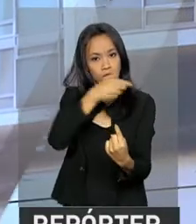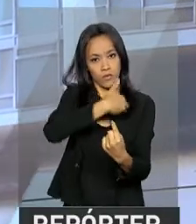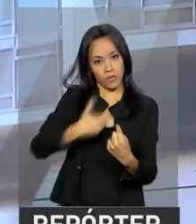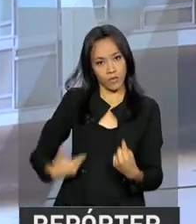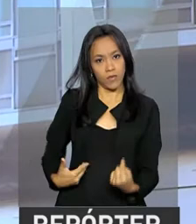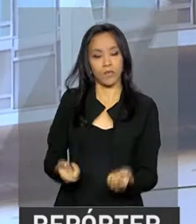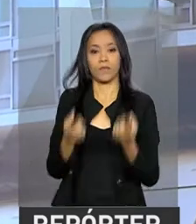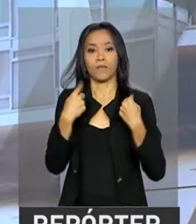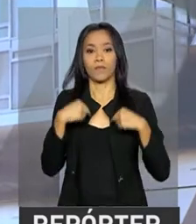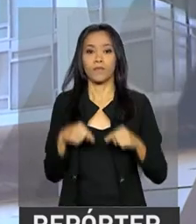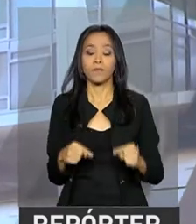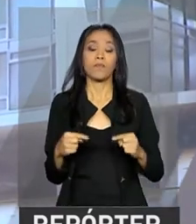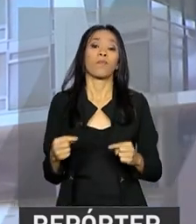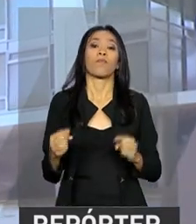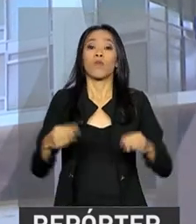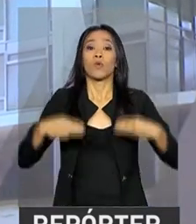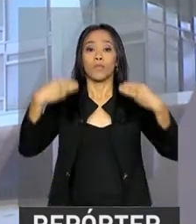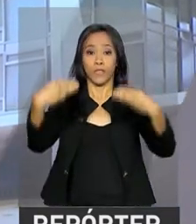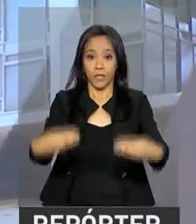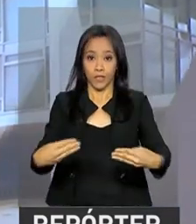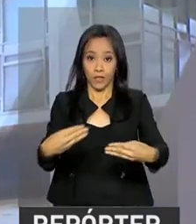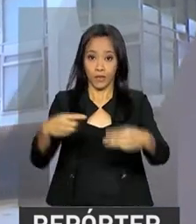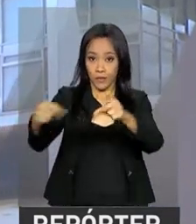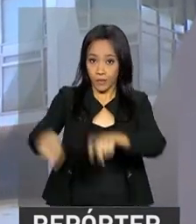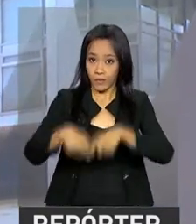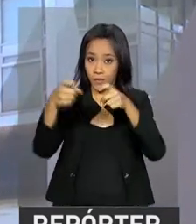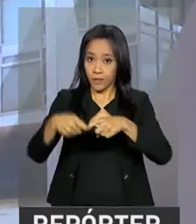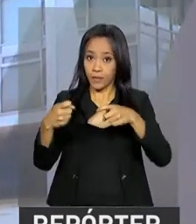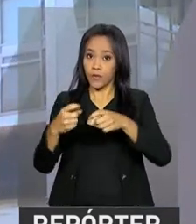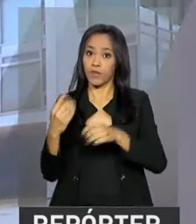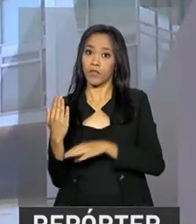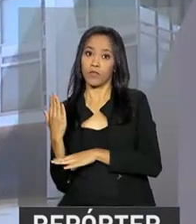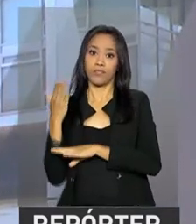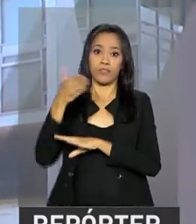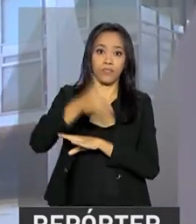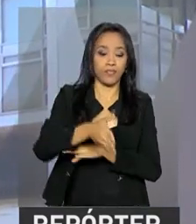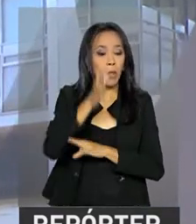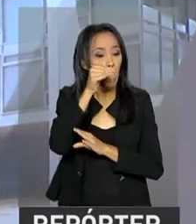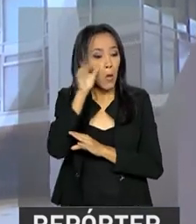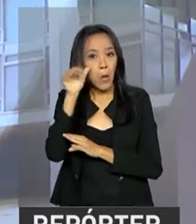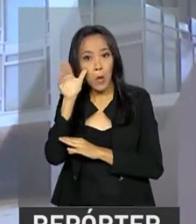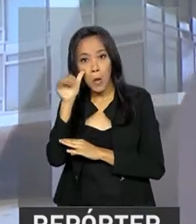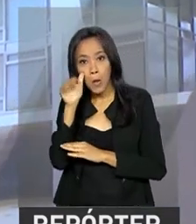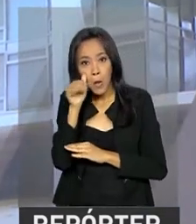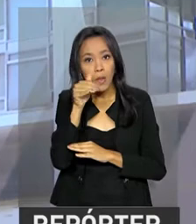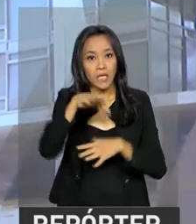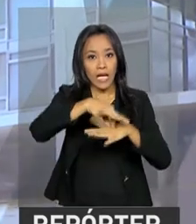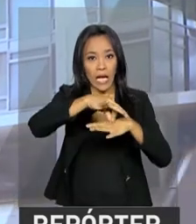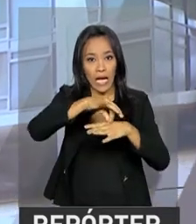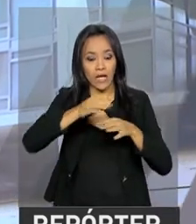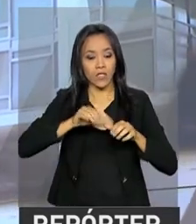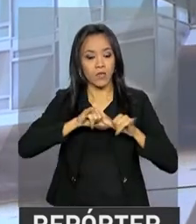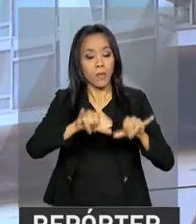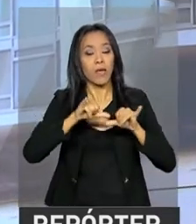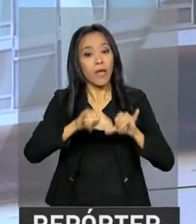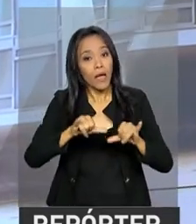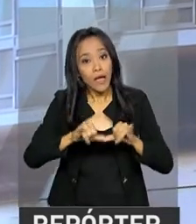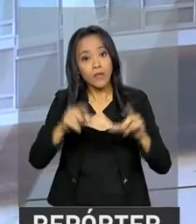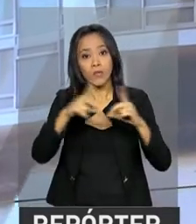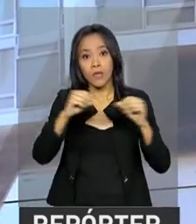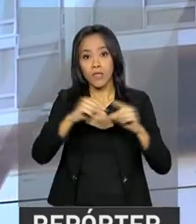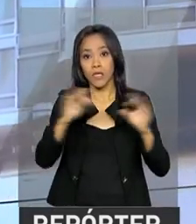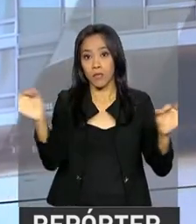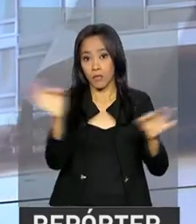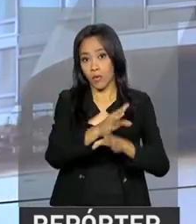O ministro da Agricultura participou de uma inspeção de carnes em um supermercado de Brasília e, em seguida, foi ao